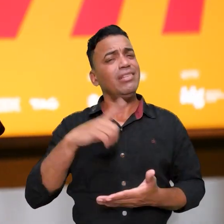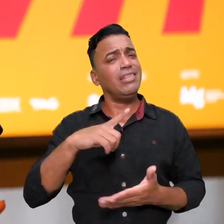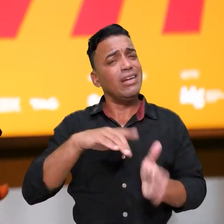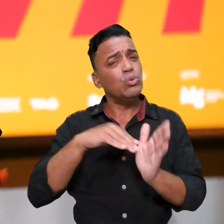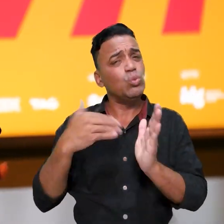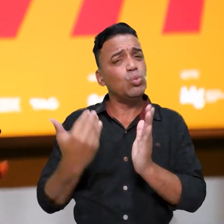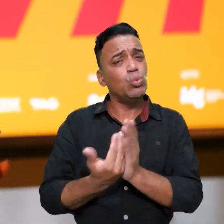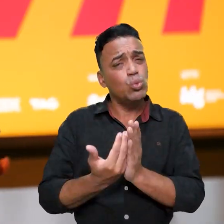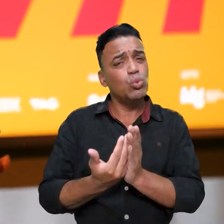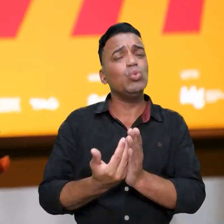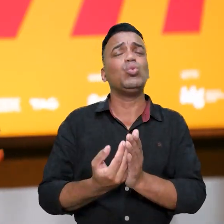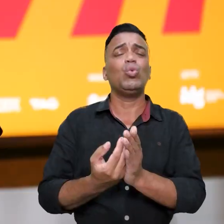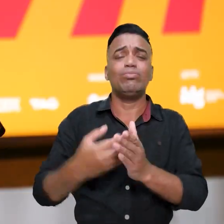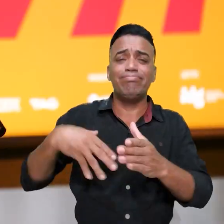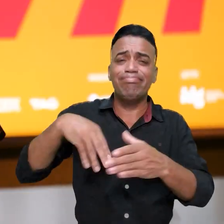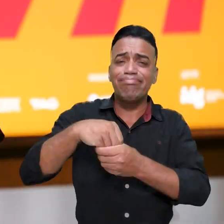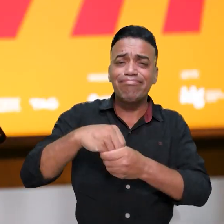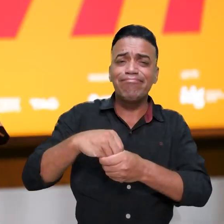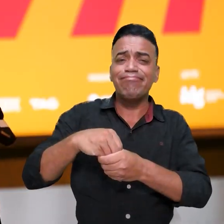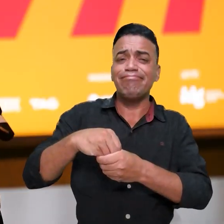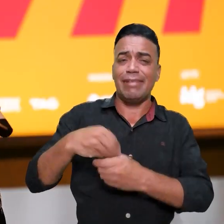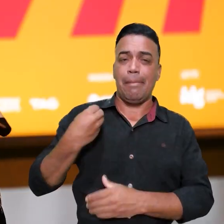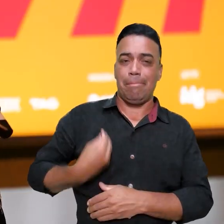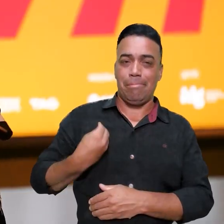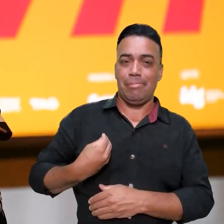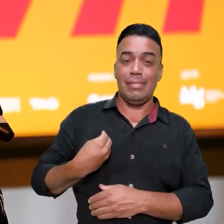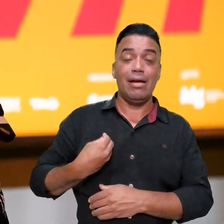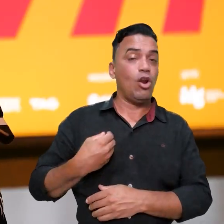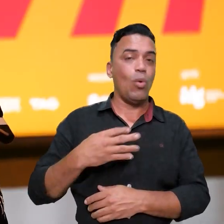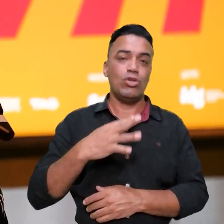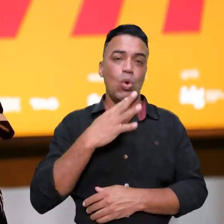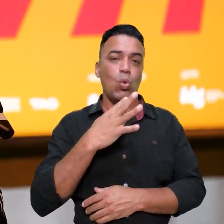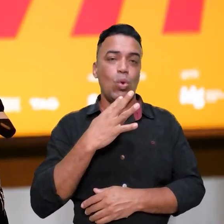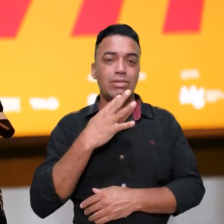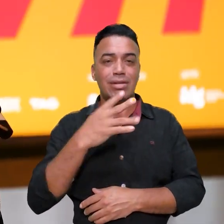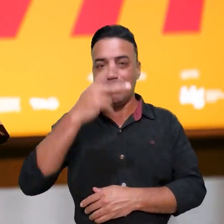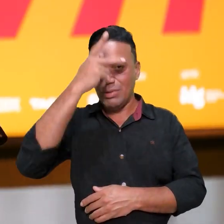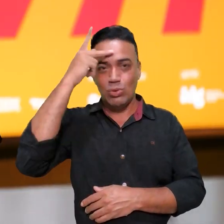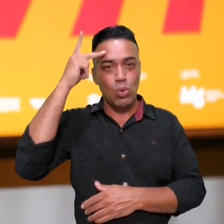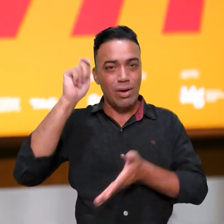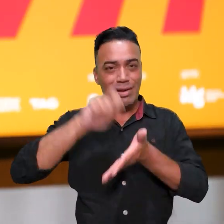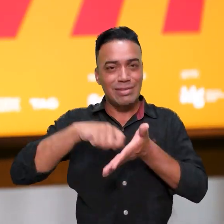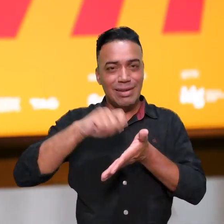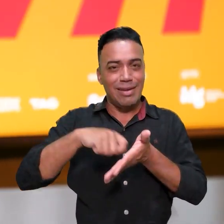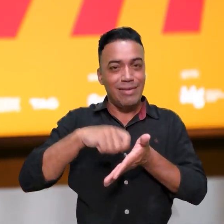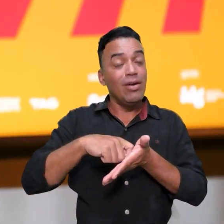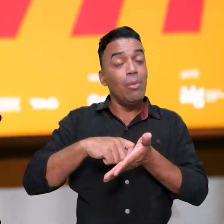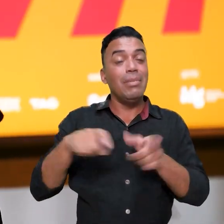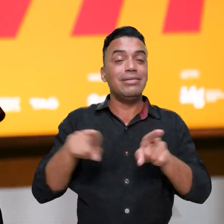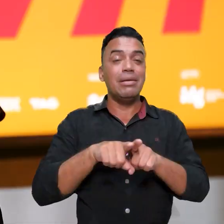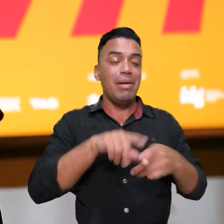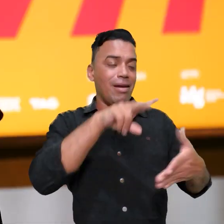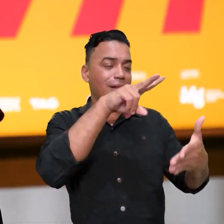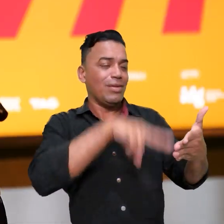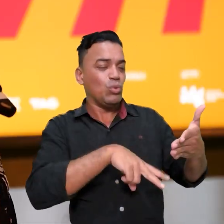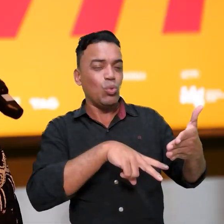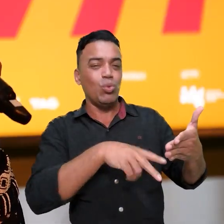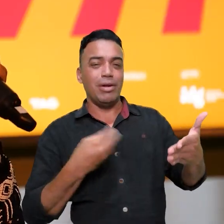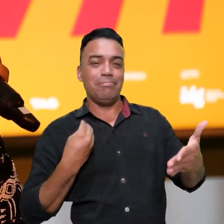tudo isso está presente. Não só conhecendo o autor, mas está presente numa